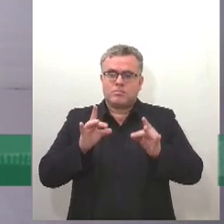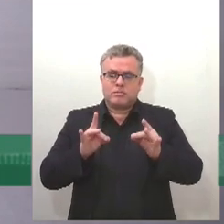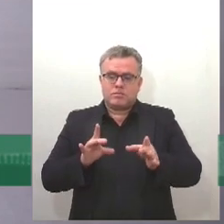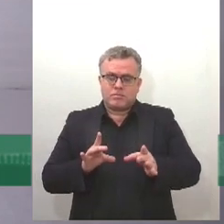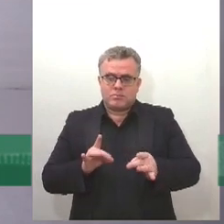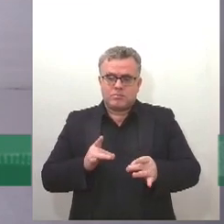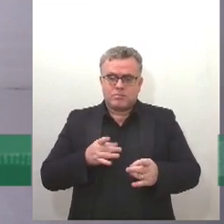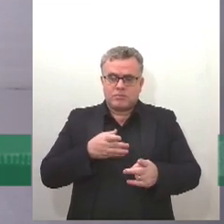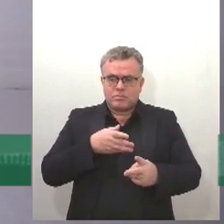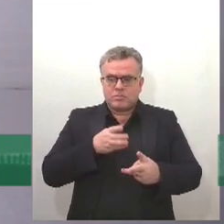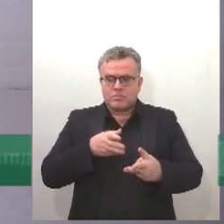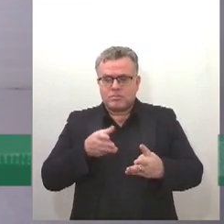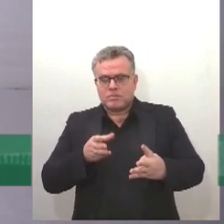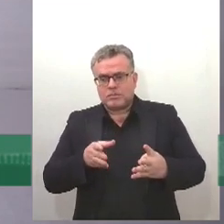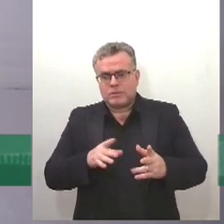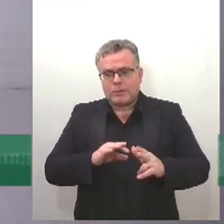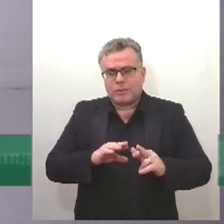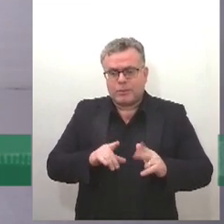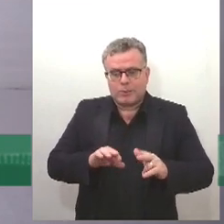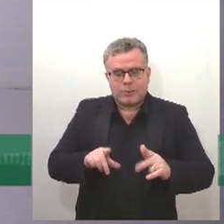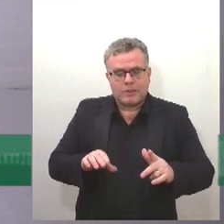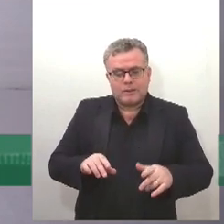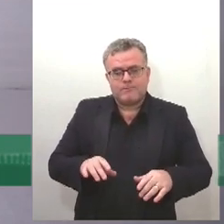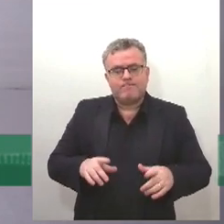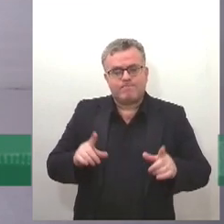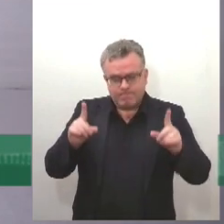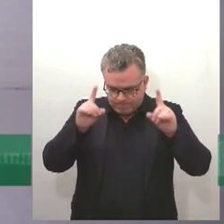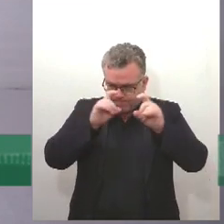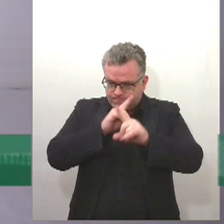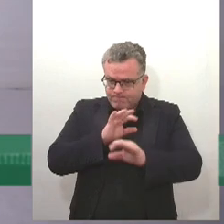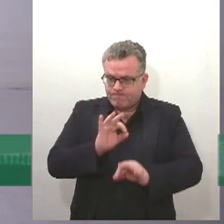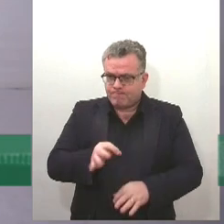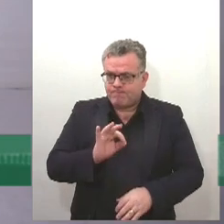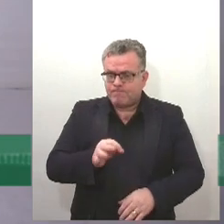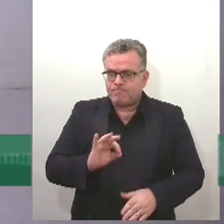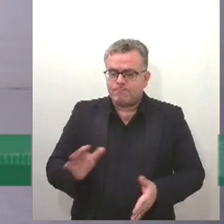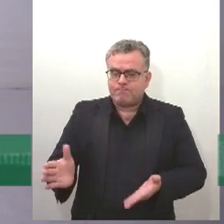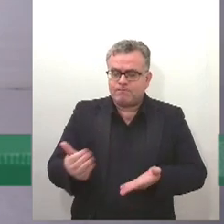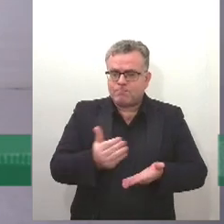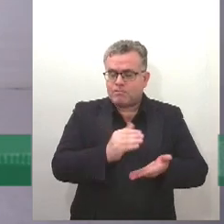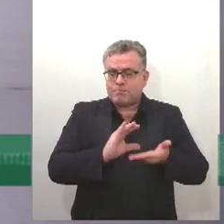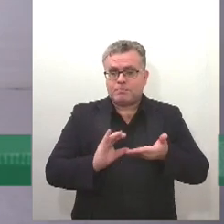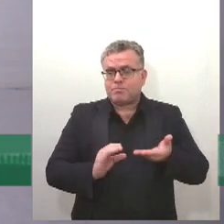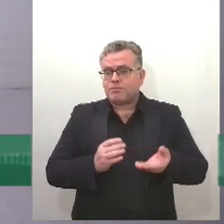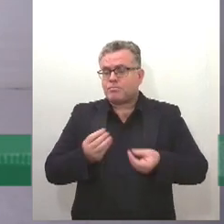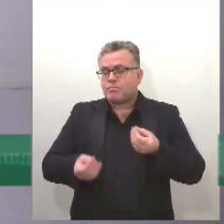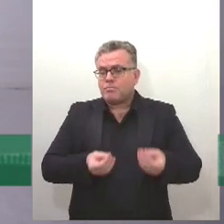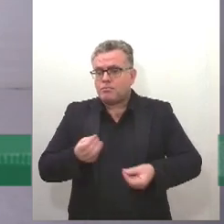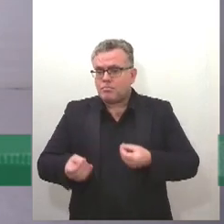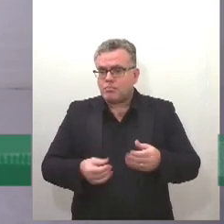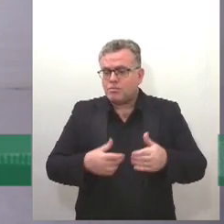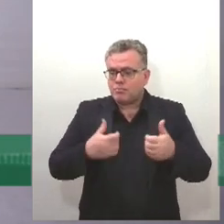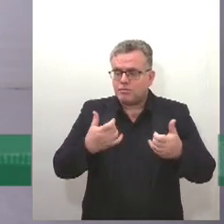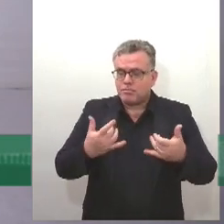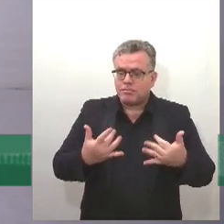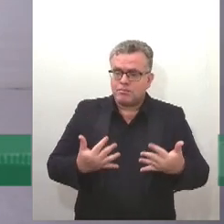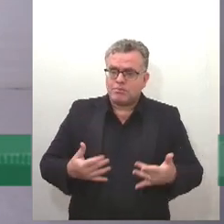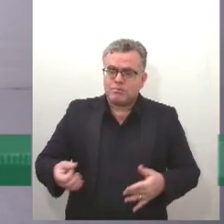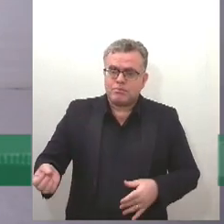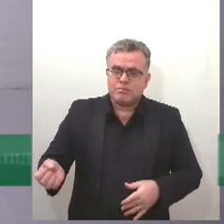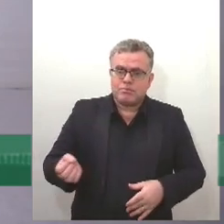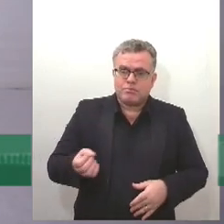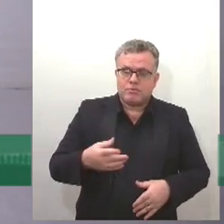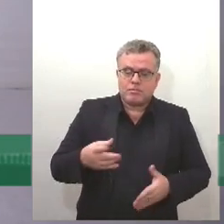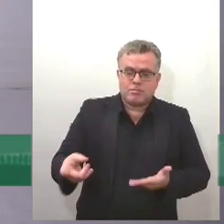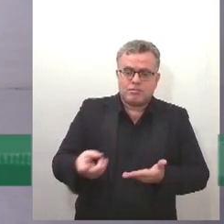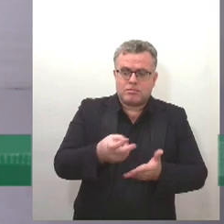responsáveis pela aplicação pela recordação queria que você trouxesse pra gente aí quais são os novos tributos que vem né com